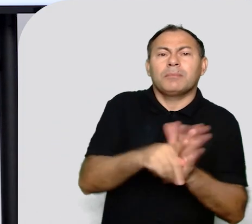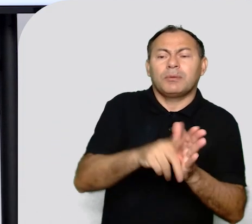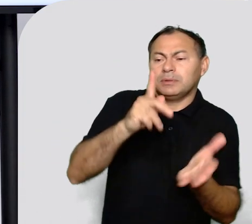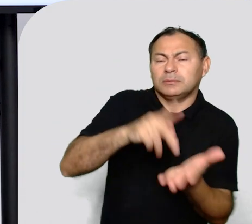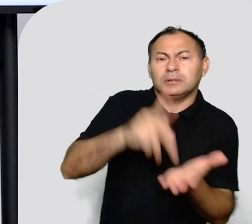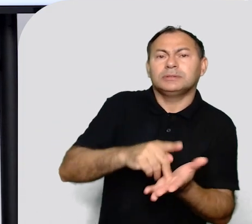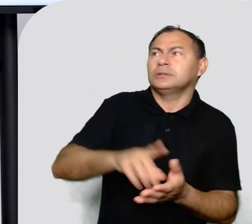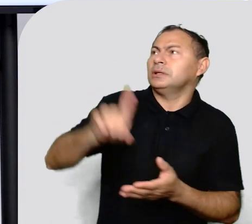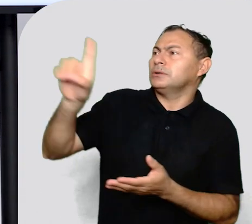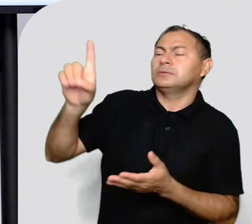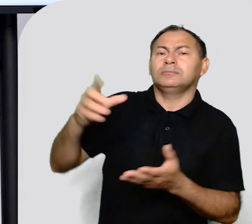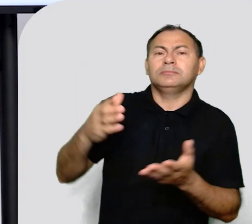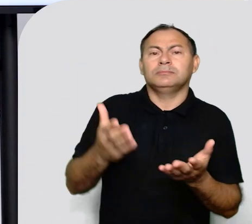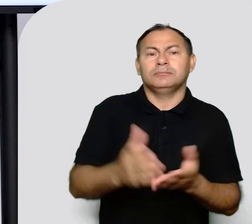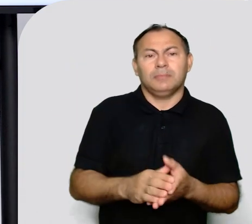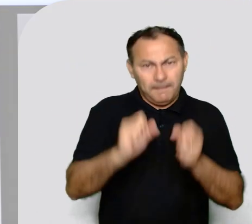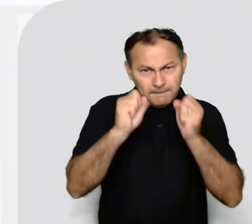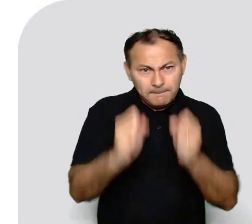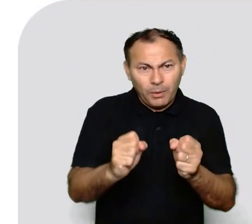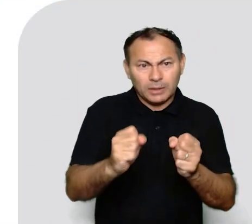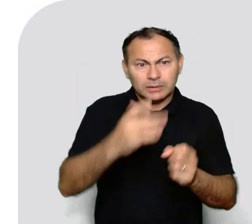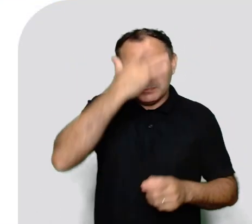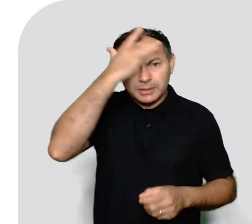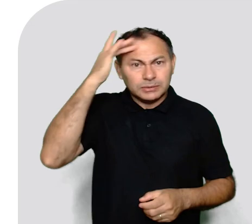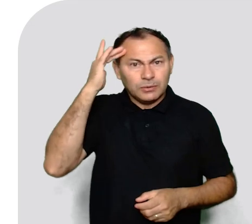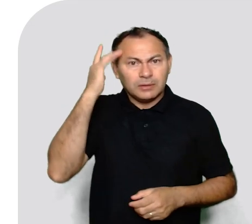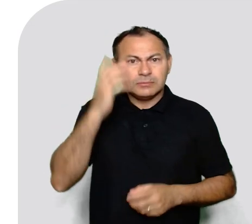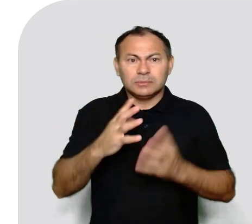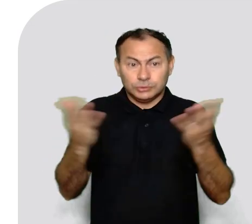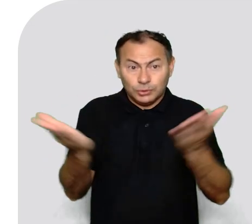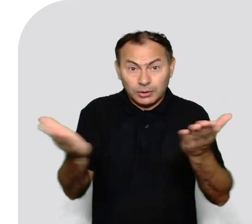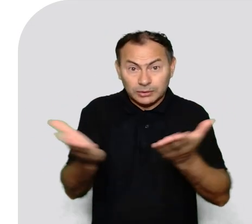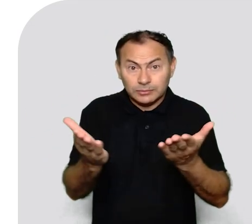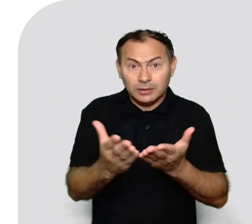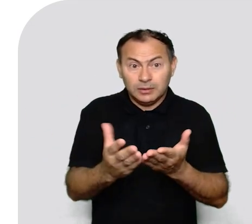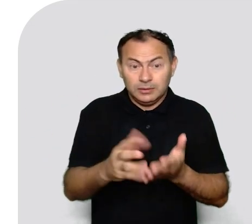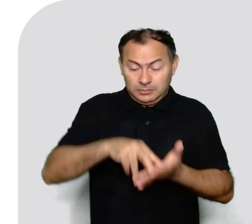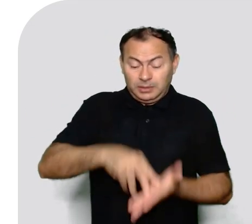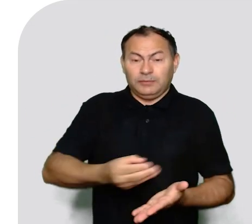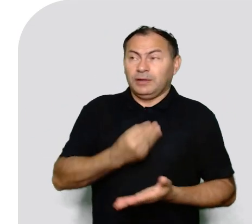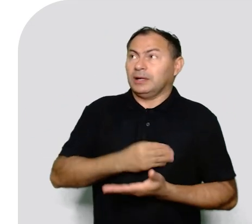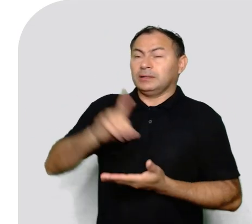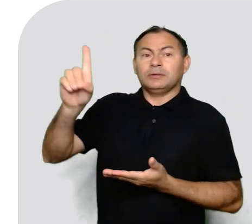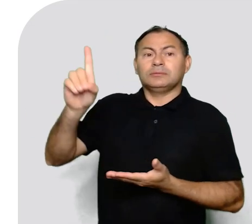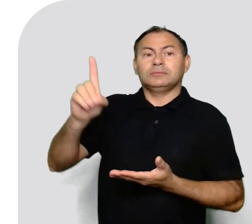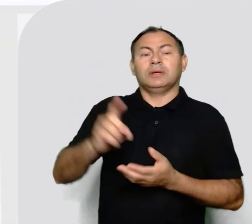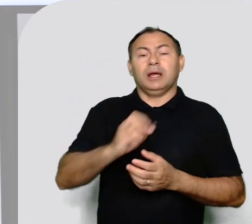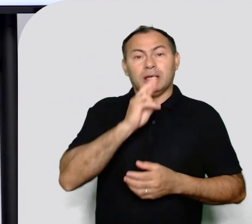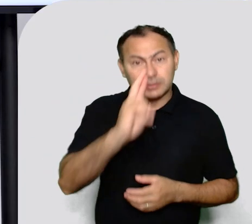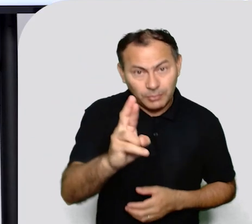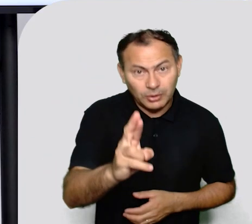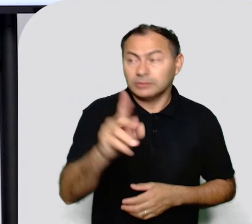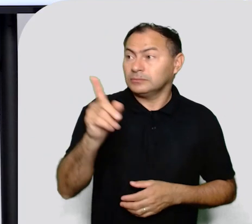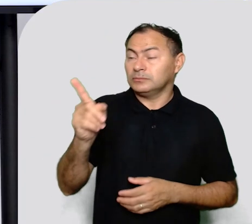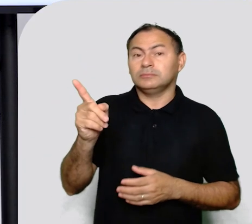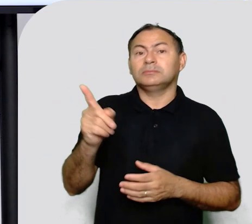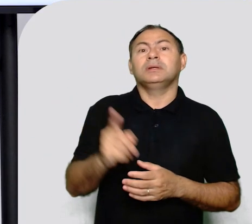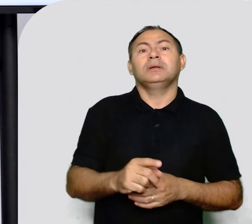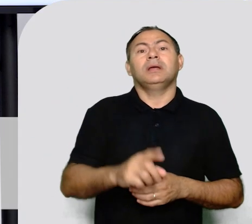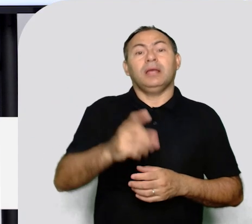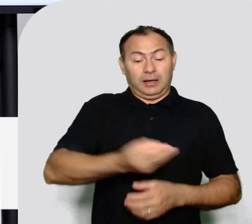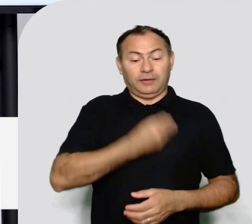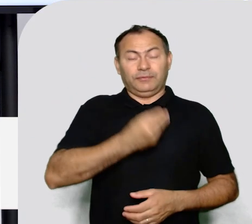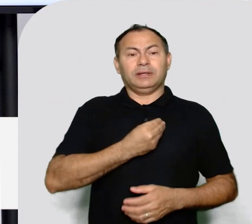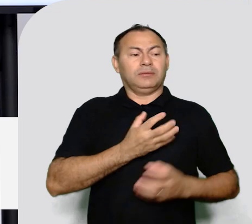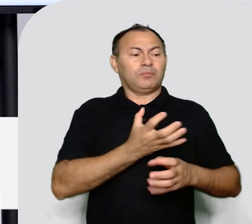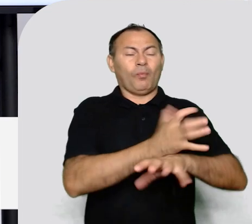própria realidade de Deus? Pode o homem contemporâneo subsistir a Deus? A resposta está aqui. Seria